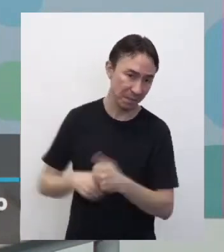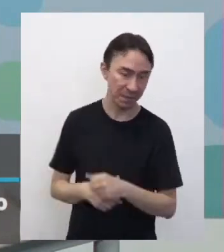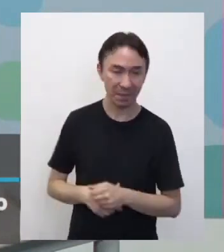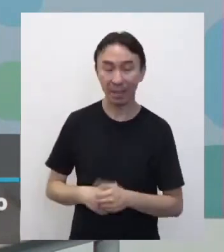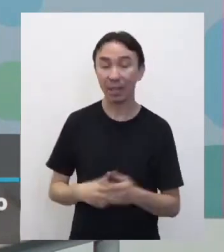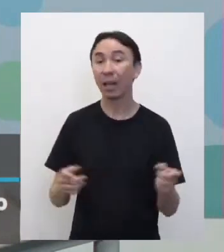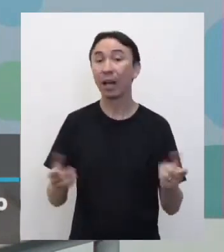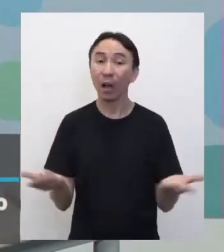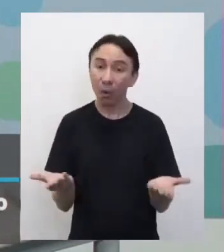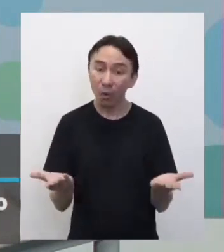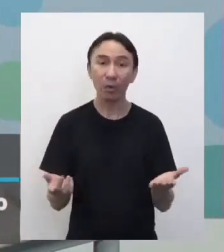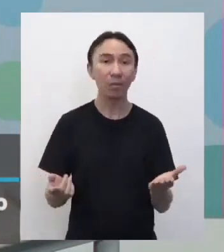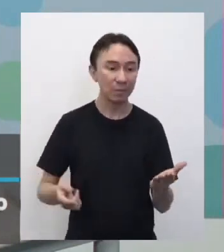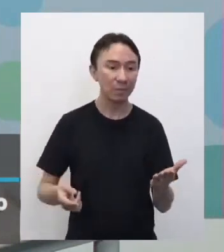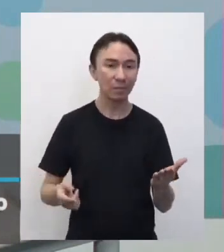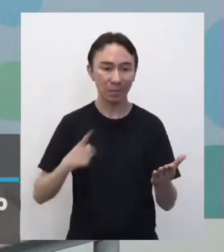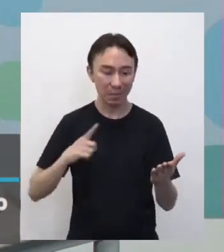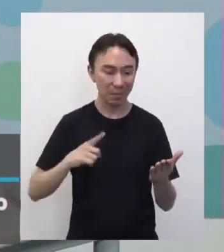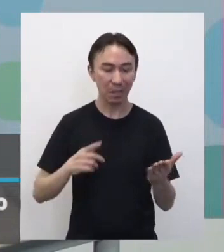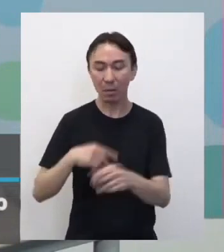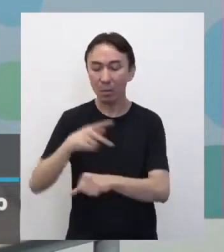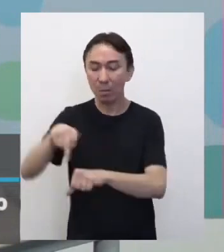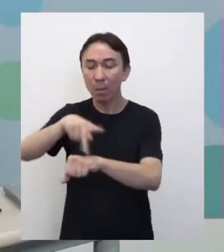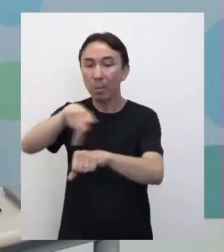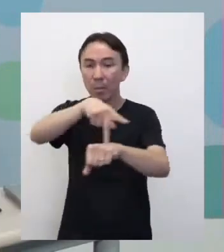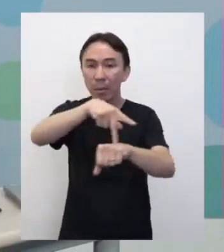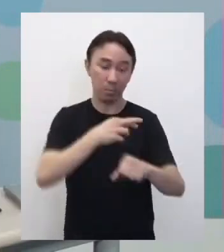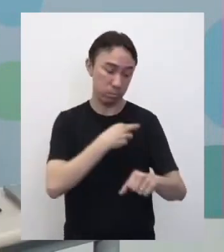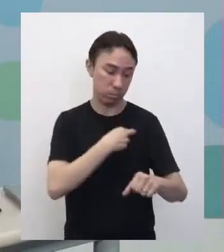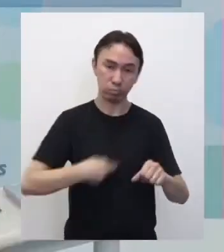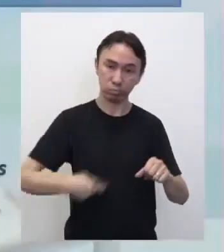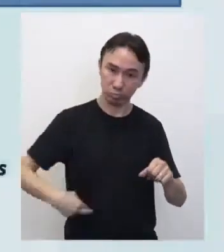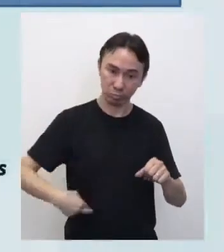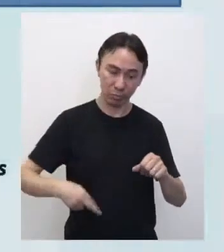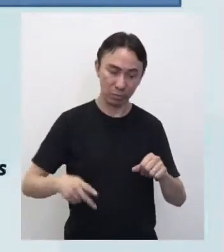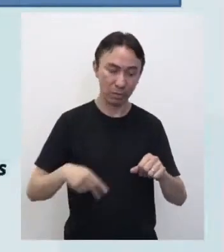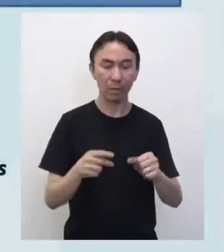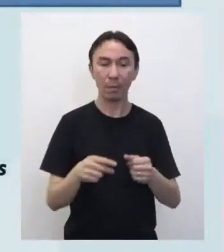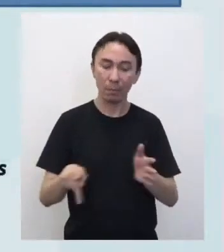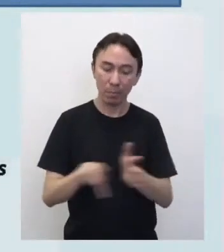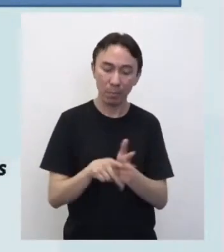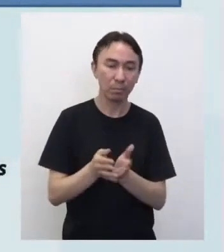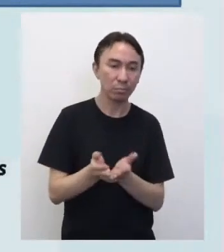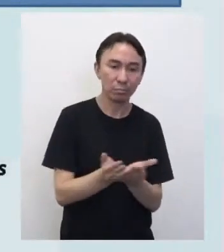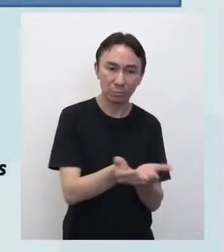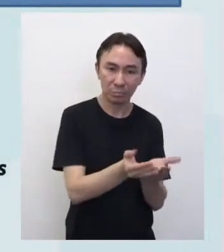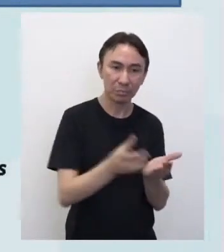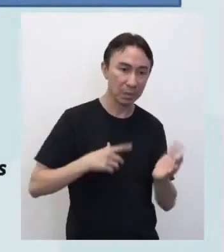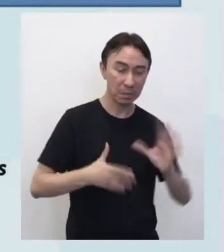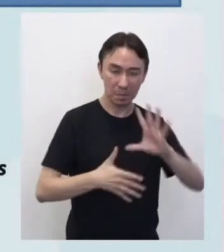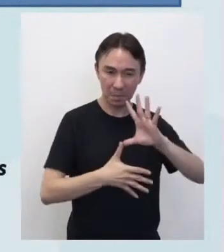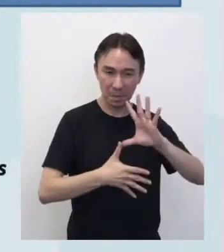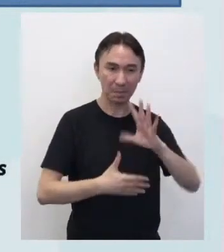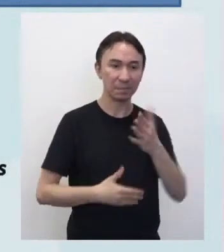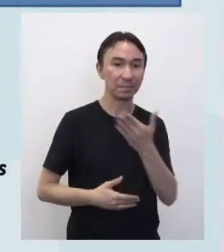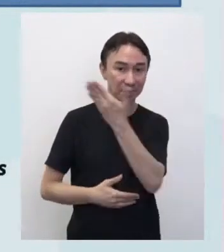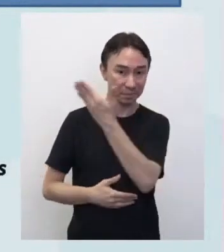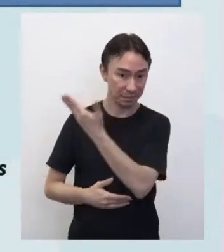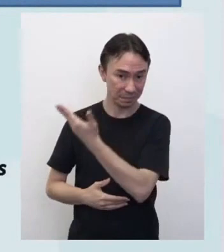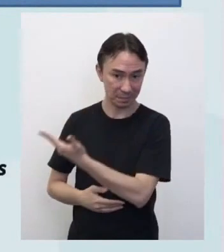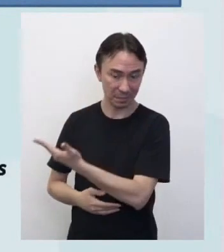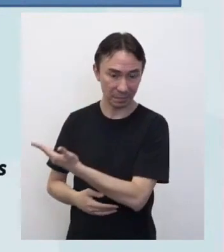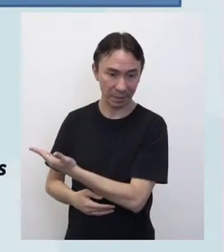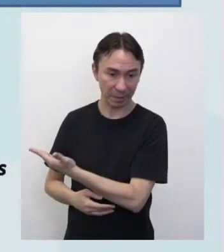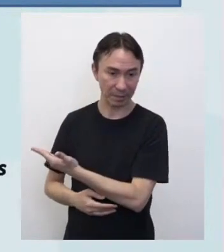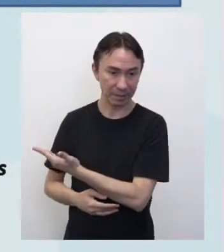repúblicas marítimas que eu acabei de citar para vocês. Nós temos um mapa aí na tela, tá? Vocês estão identificando aí essa